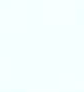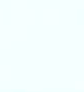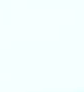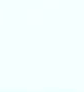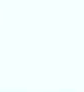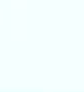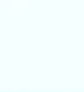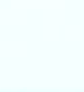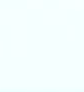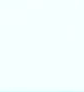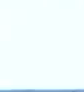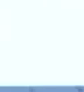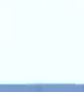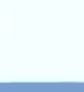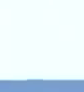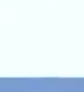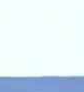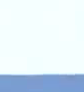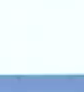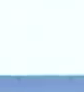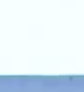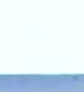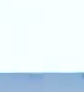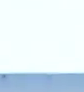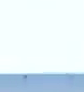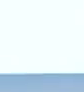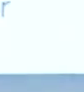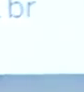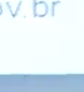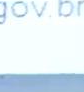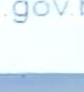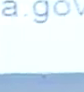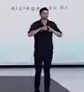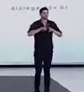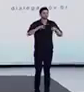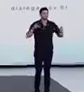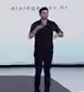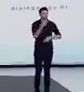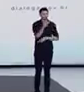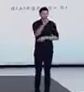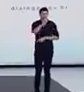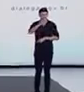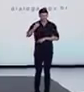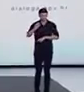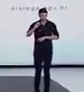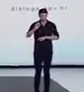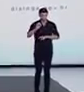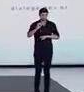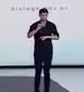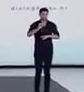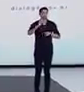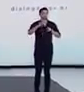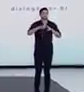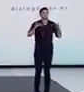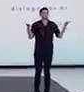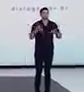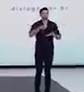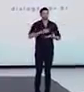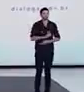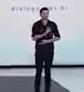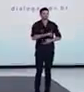fora do programa Mais Médicos. Mas 380 médicos hoje atuam